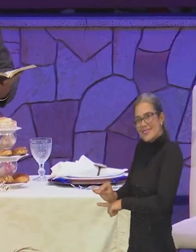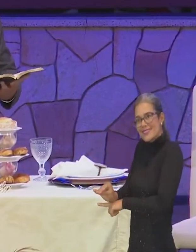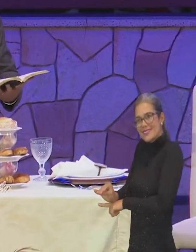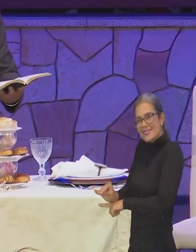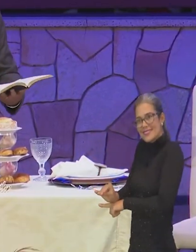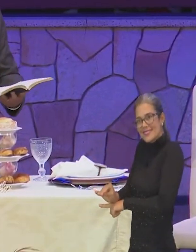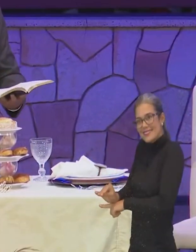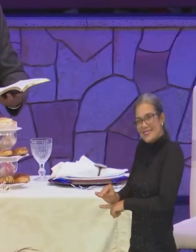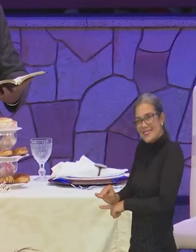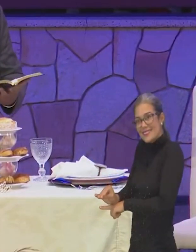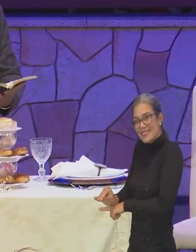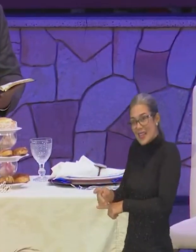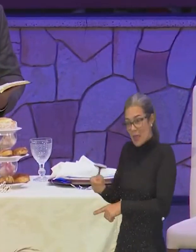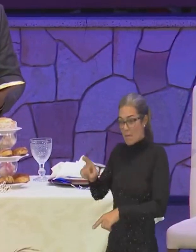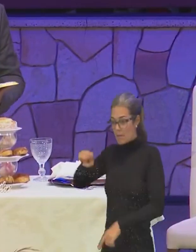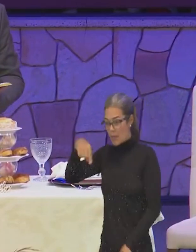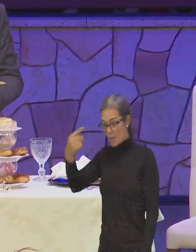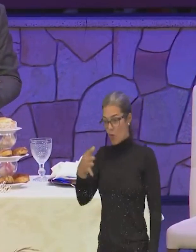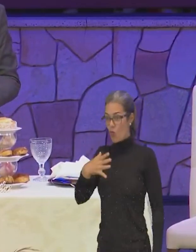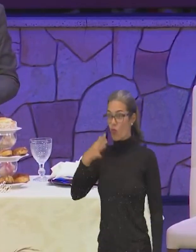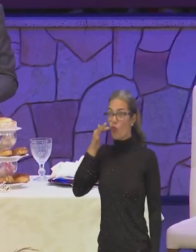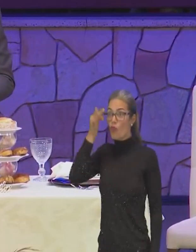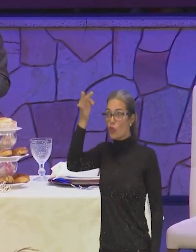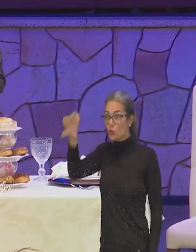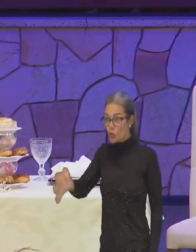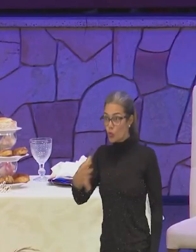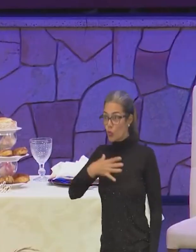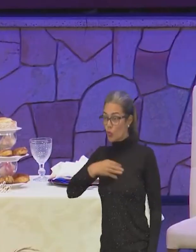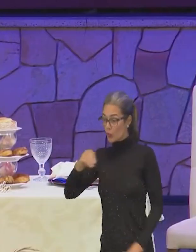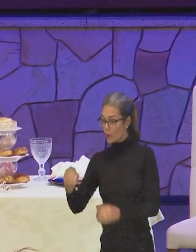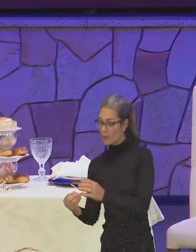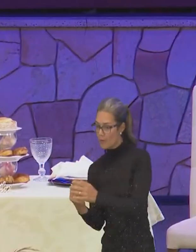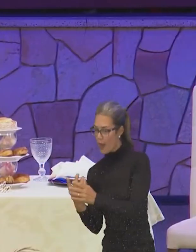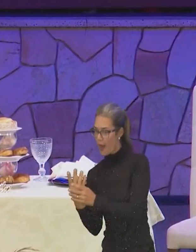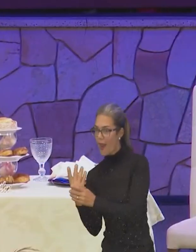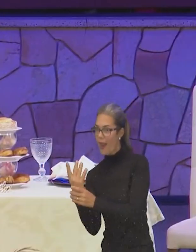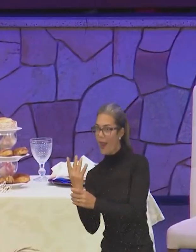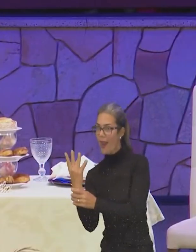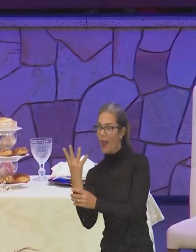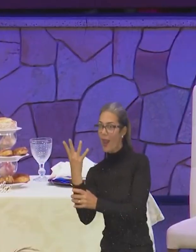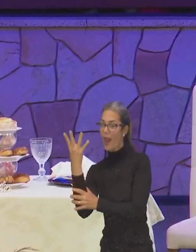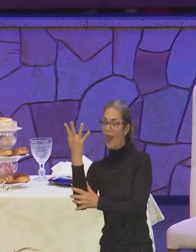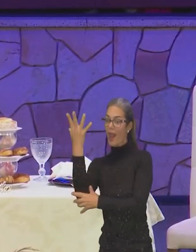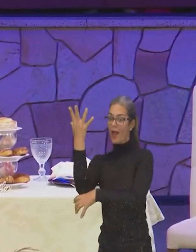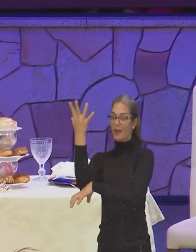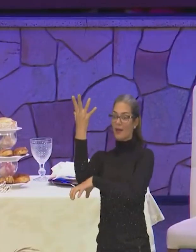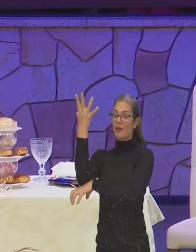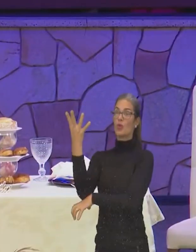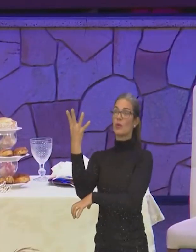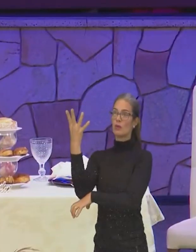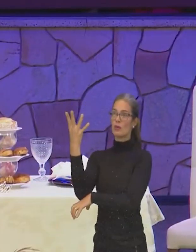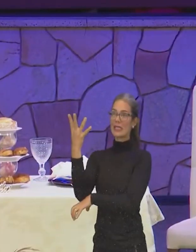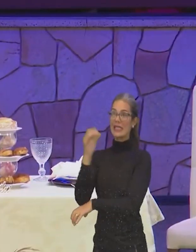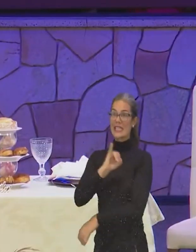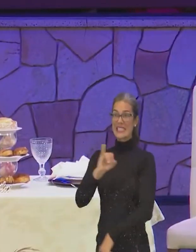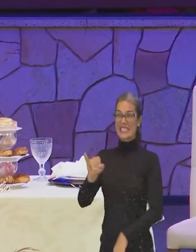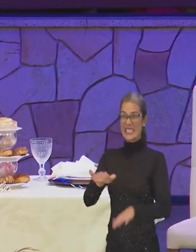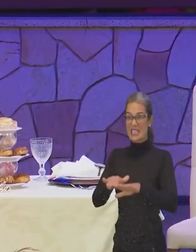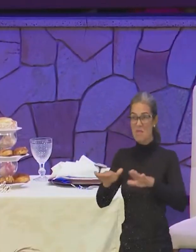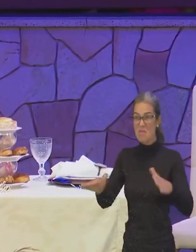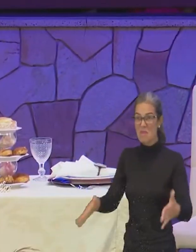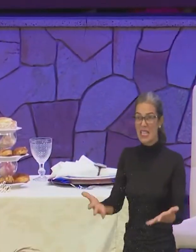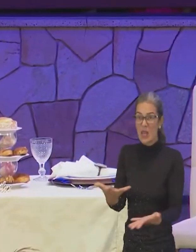aqui, nesta terra, nesta mesa, não tiver alimento a eles, não se engane.